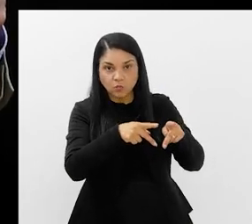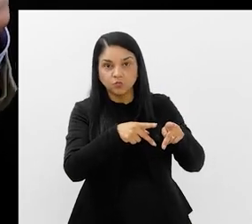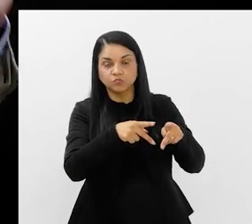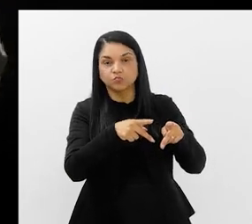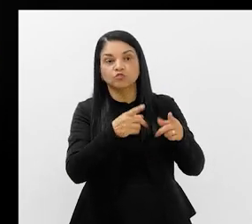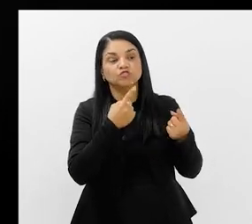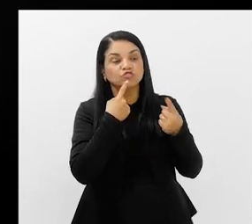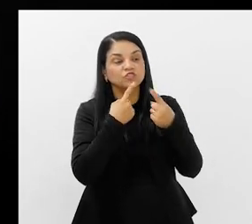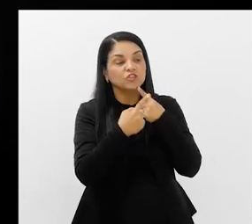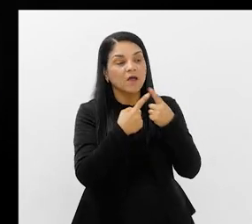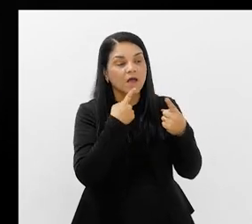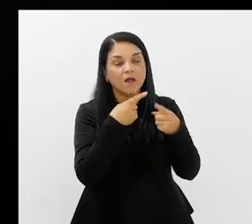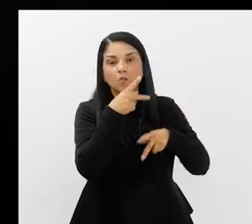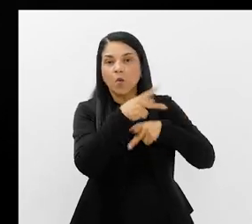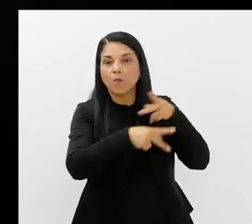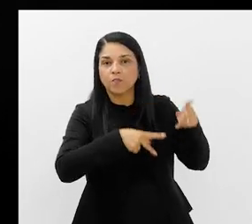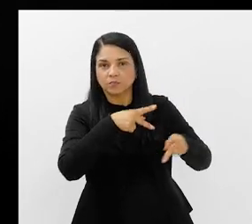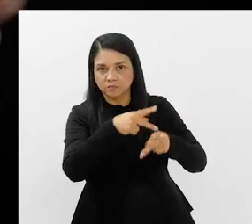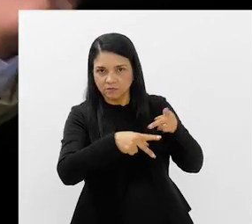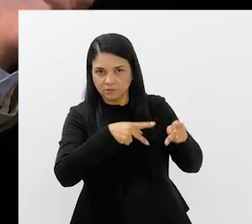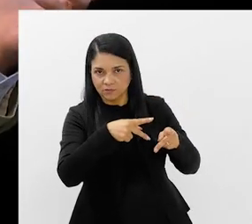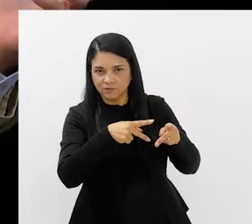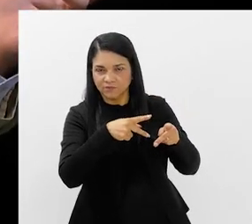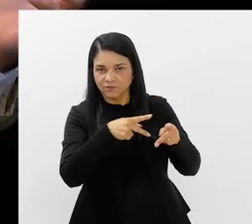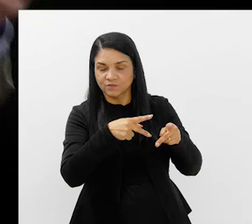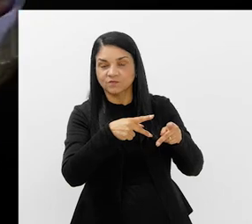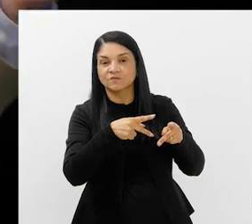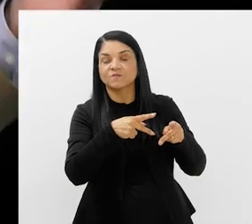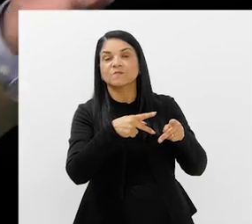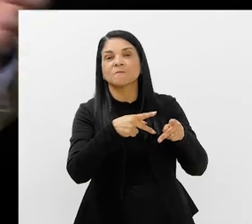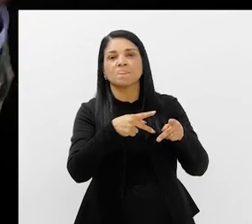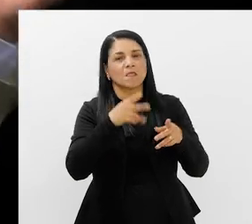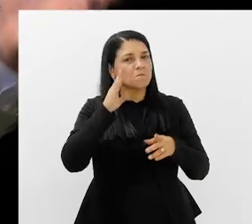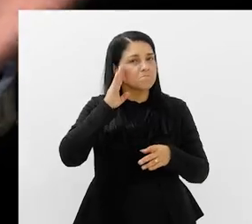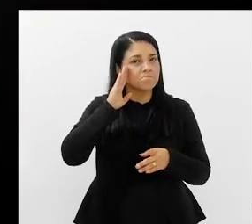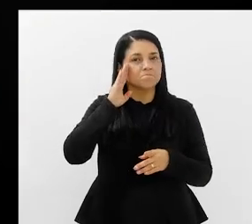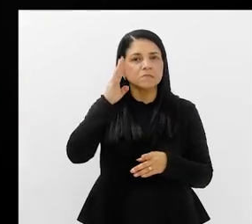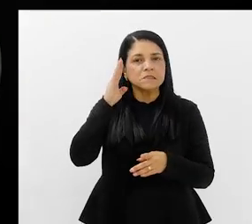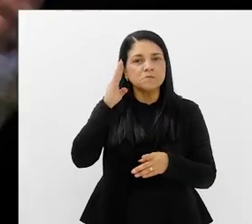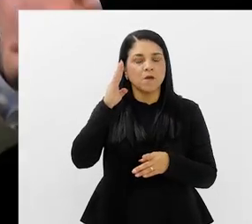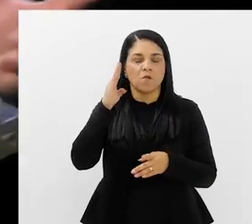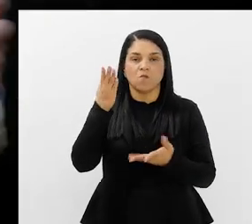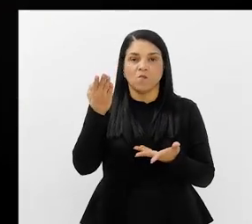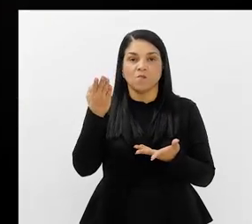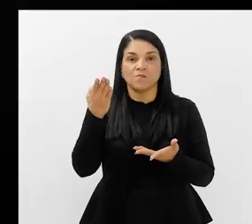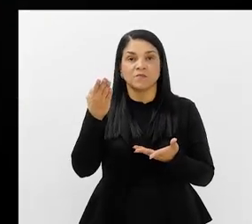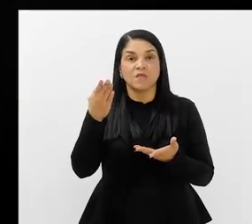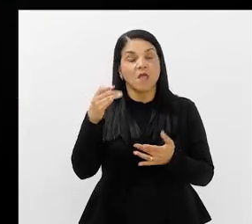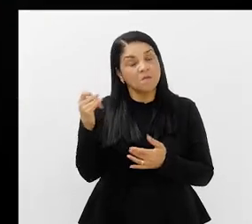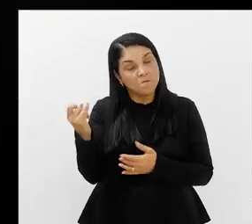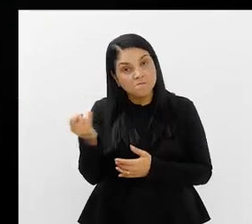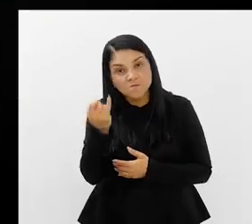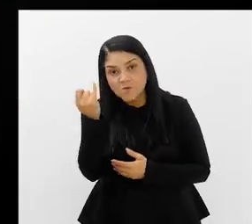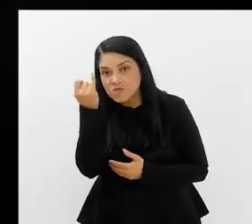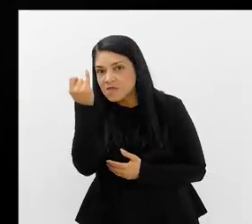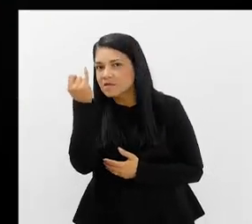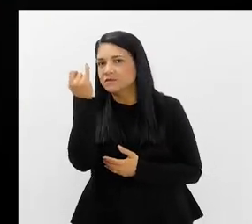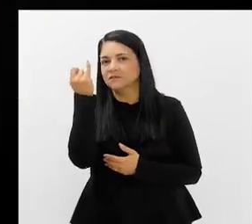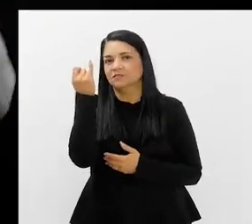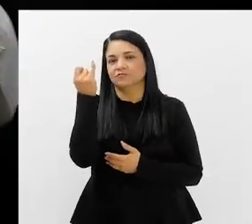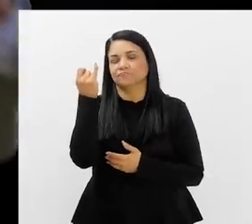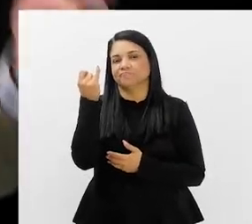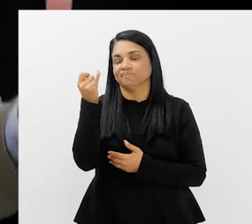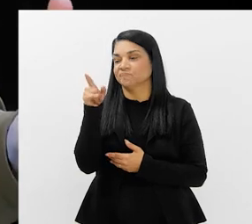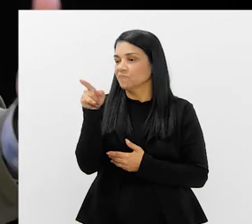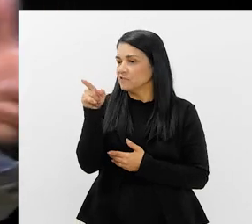participação popular, você tem a participação de classe e o diálogo com a população, né? que é central. Esse diálogo se faz central.